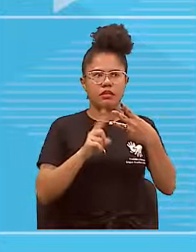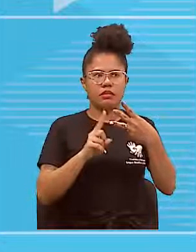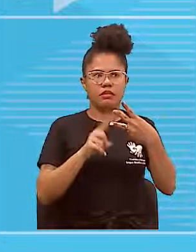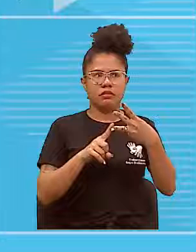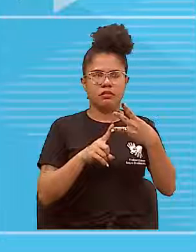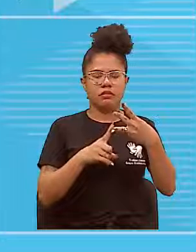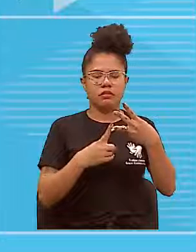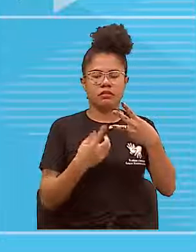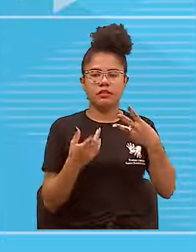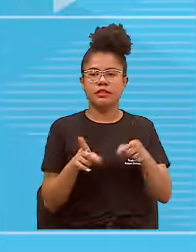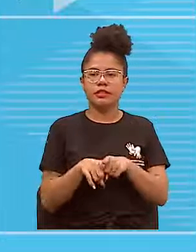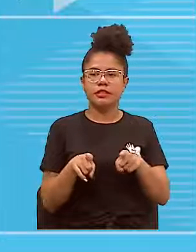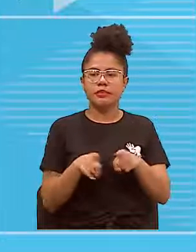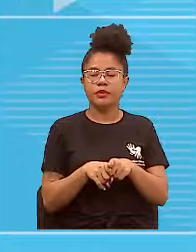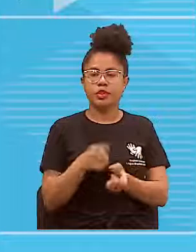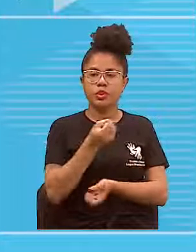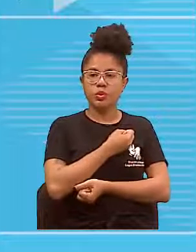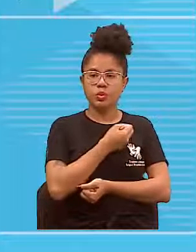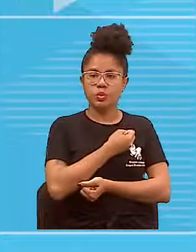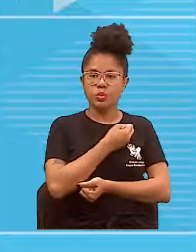quando